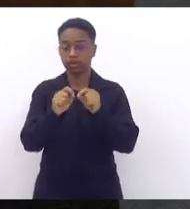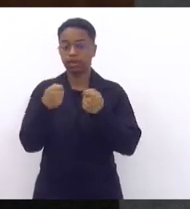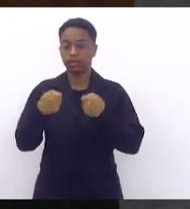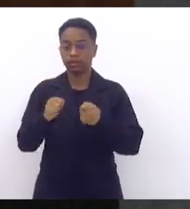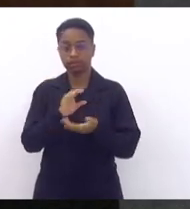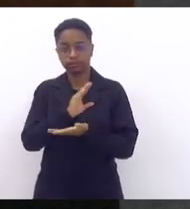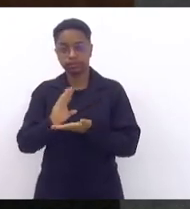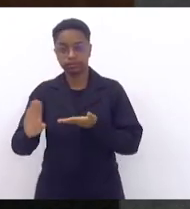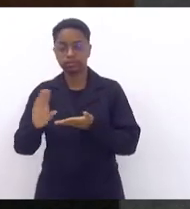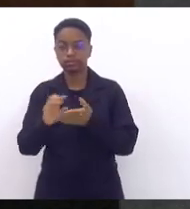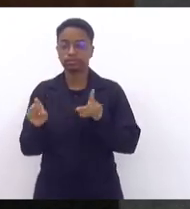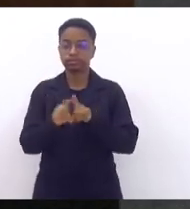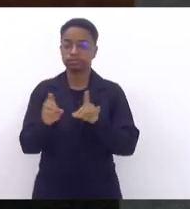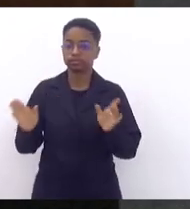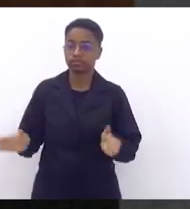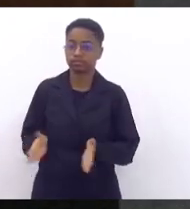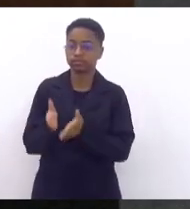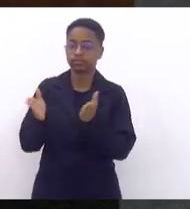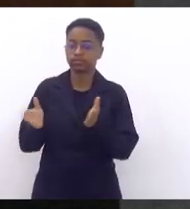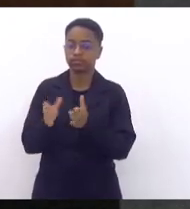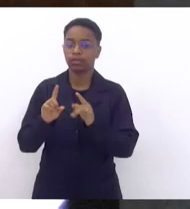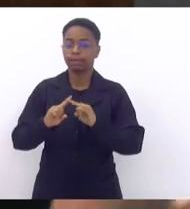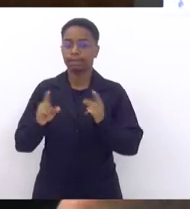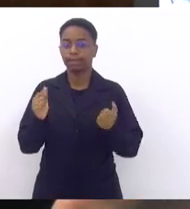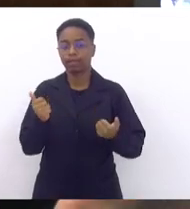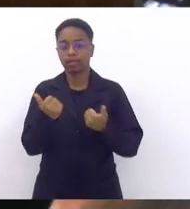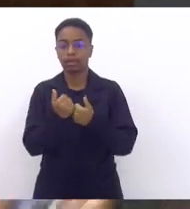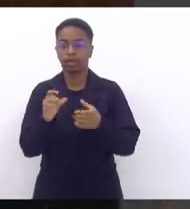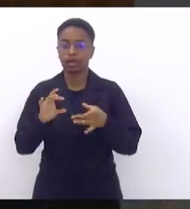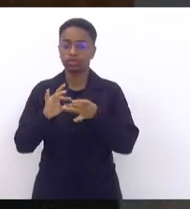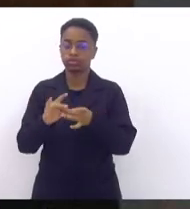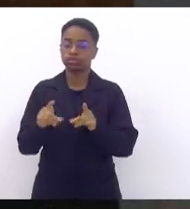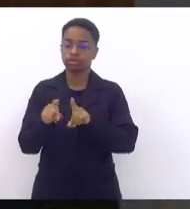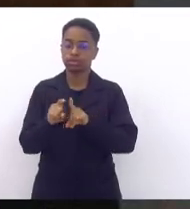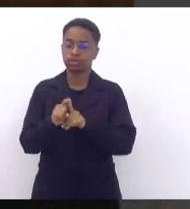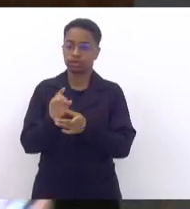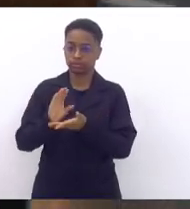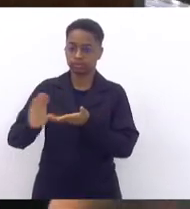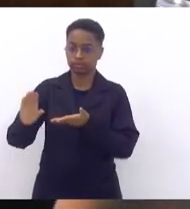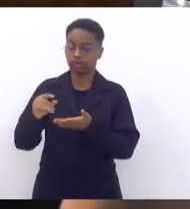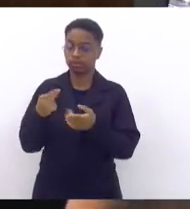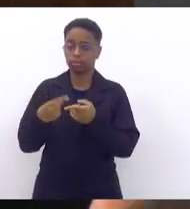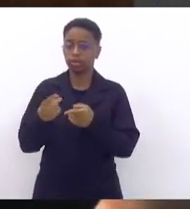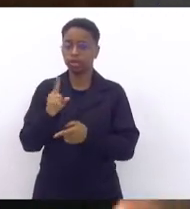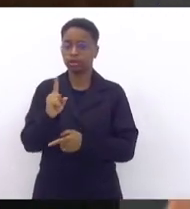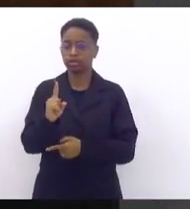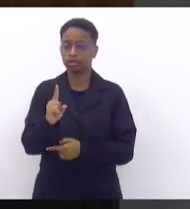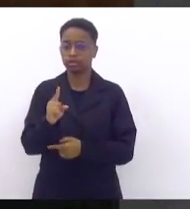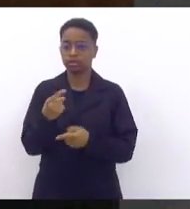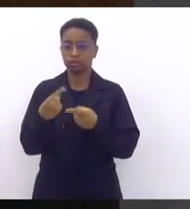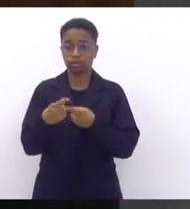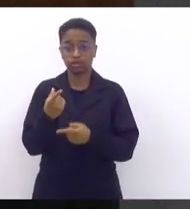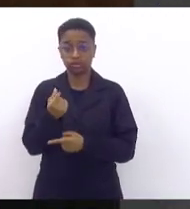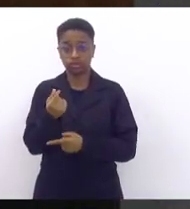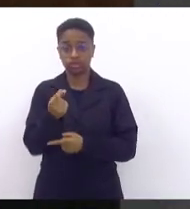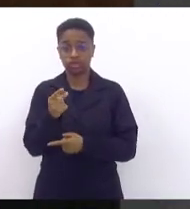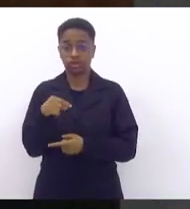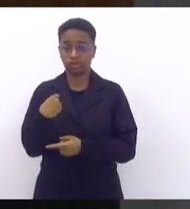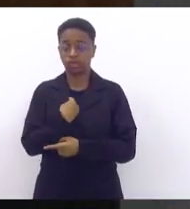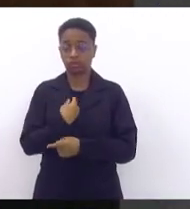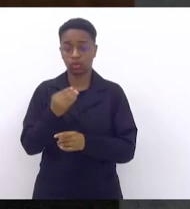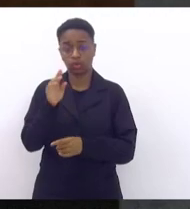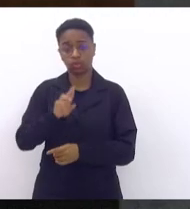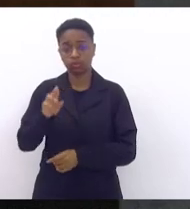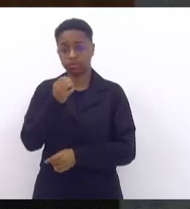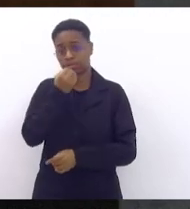o incentivo, com ajuda também ela financeira. Por que não? O dinheiro está sendo muito bem